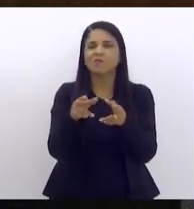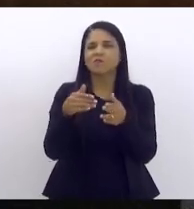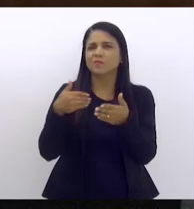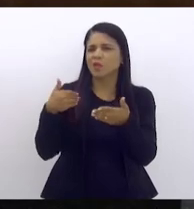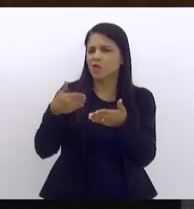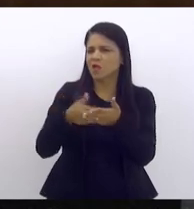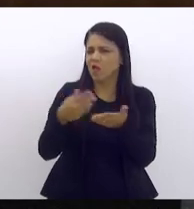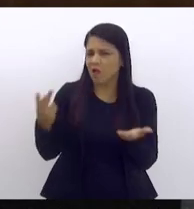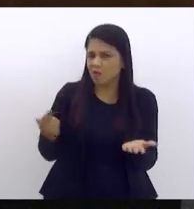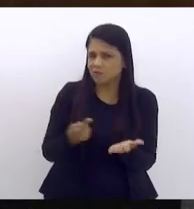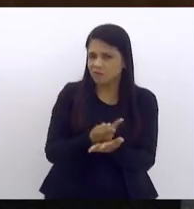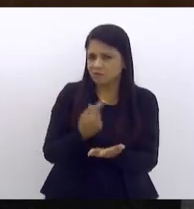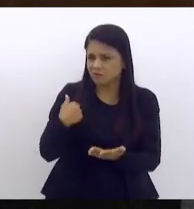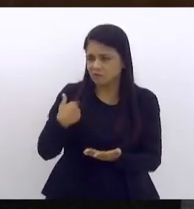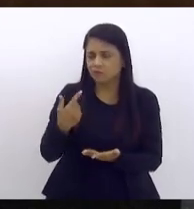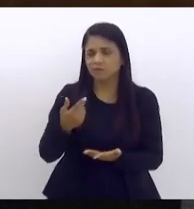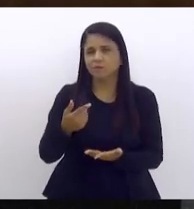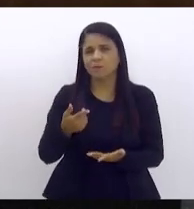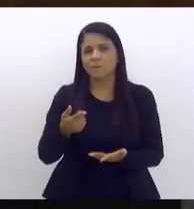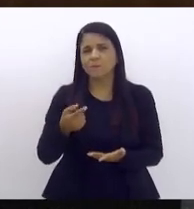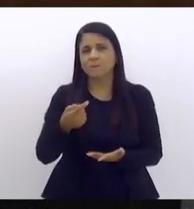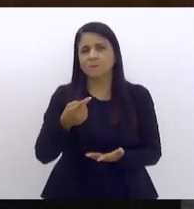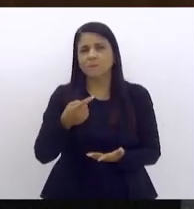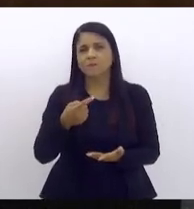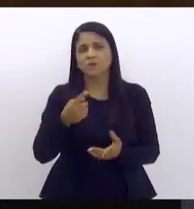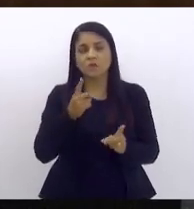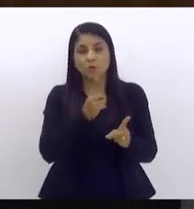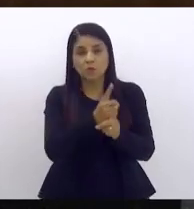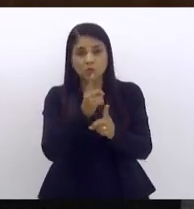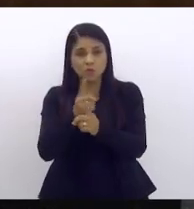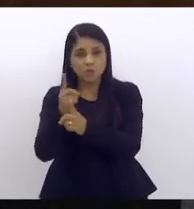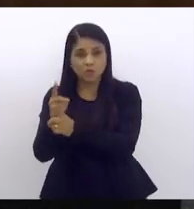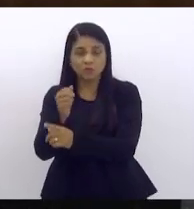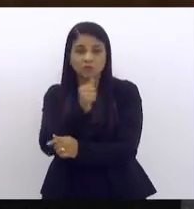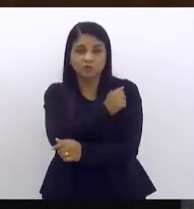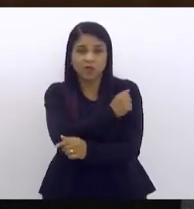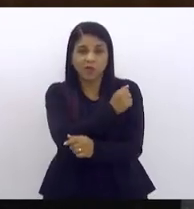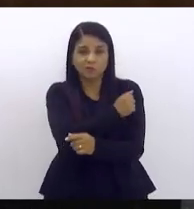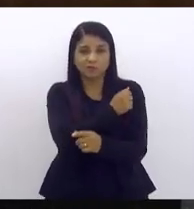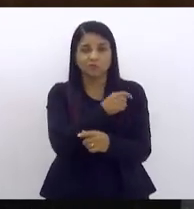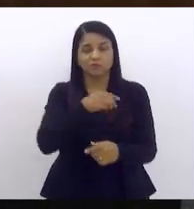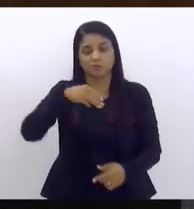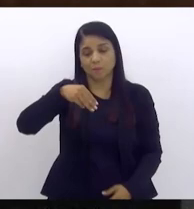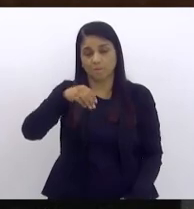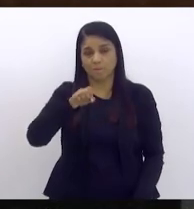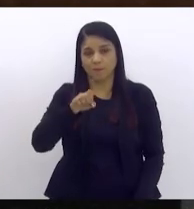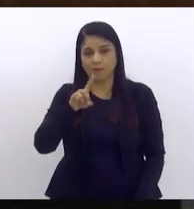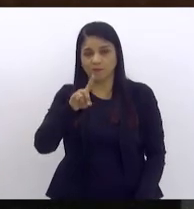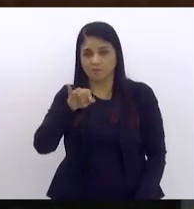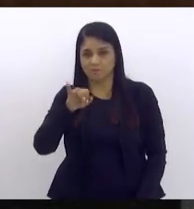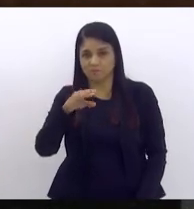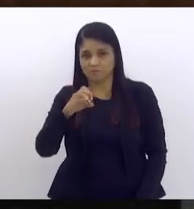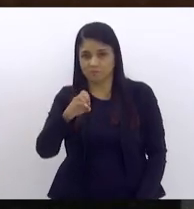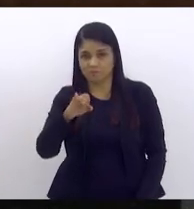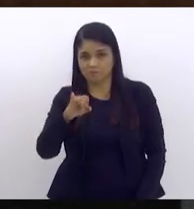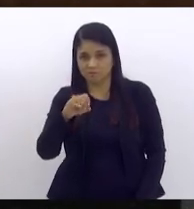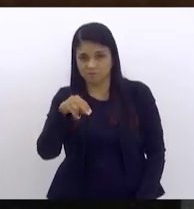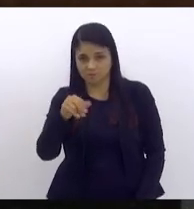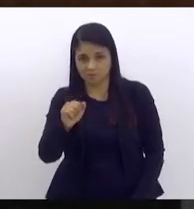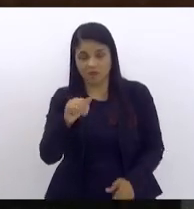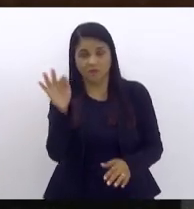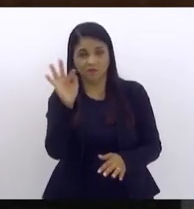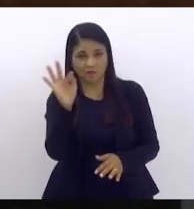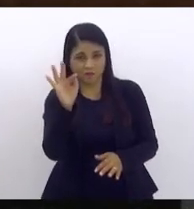na ocasião do Intermed, que é o encontro de alunos de medicina, onde alunos de medicina, alguns deles